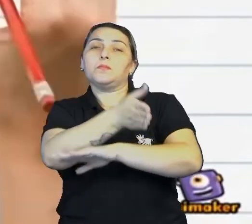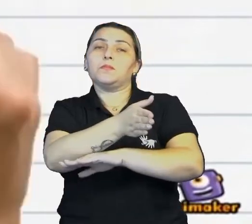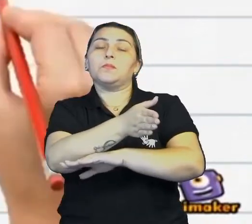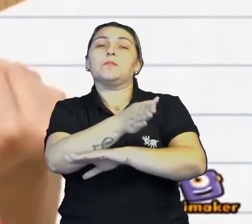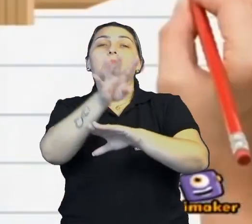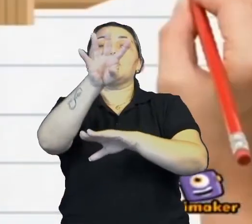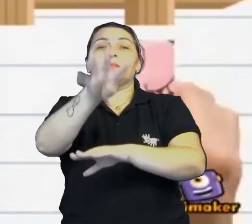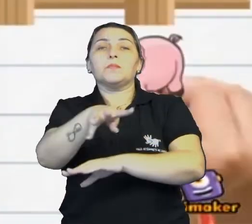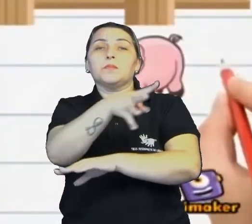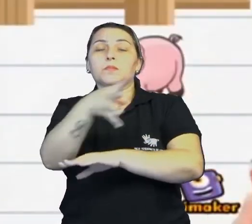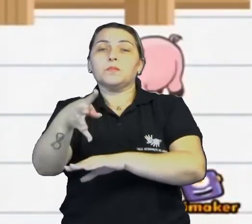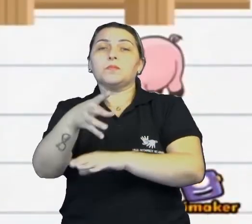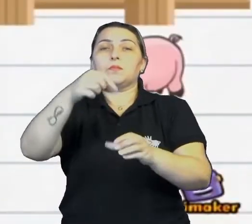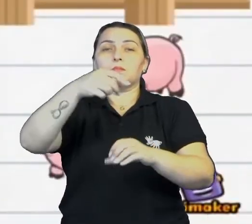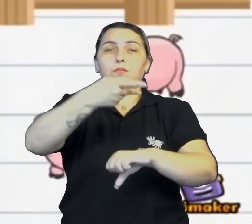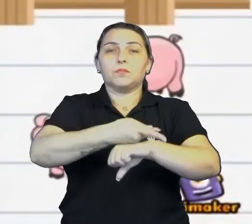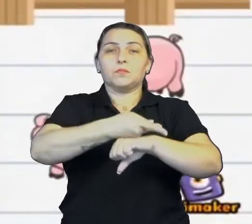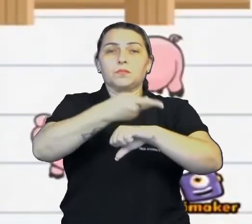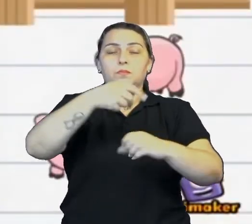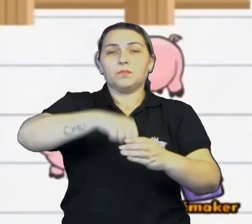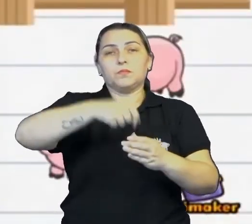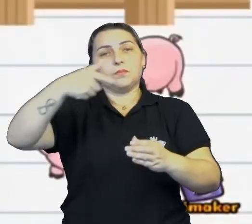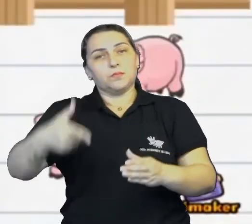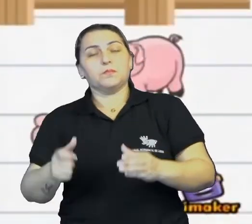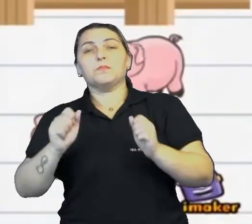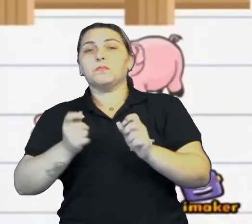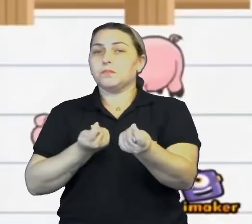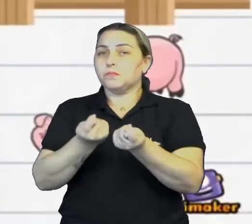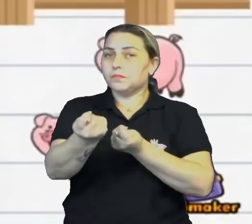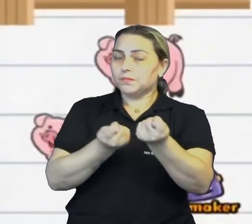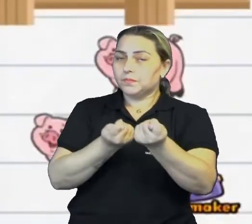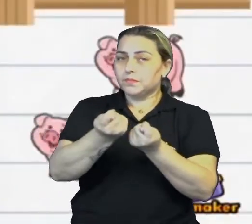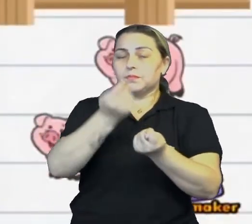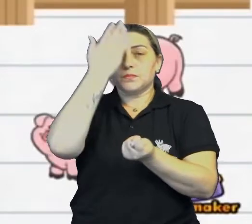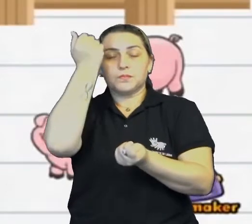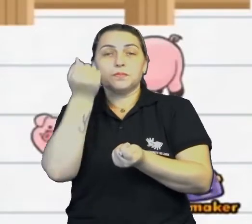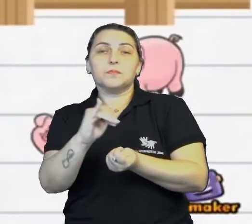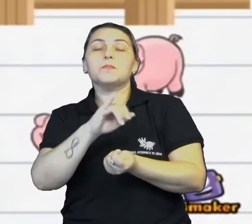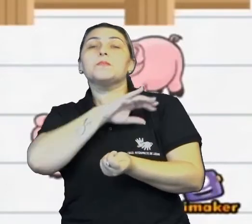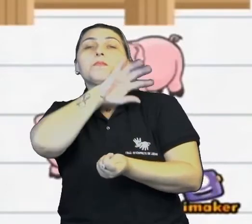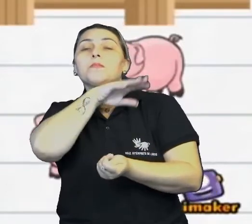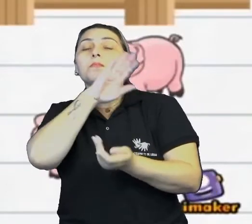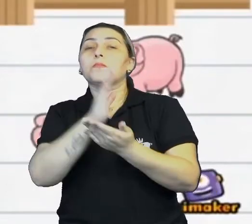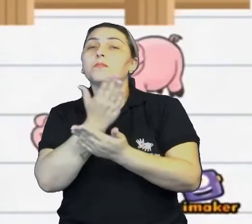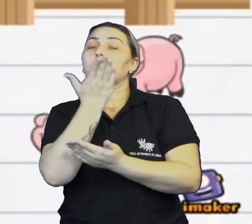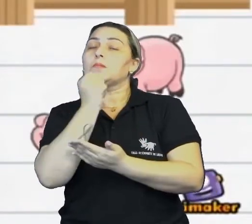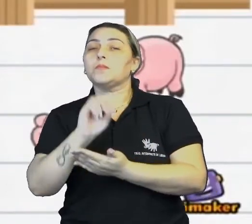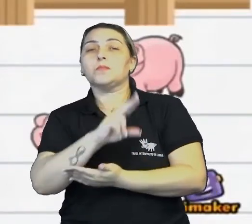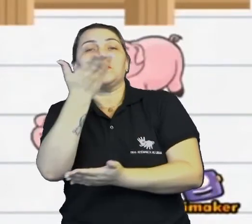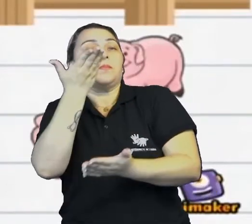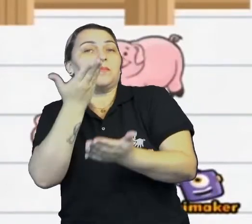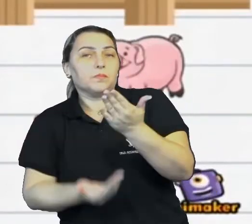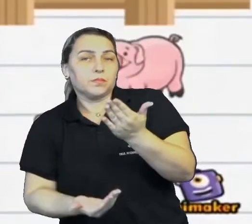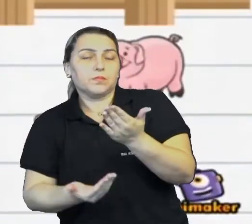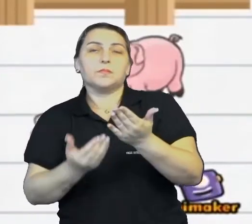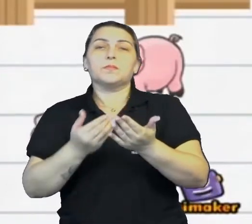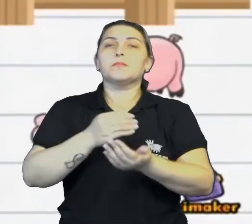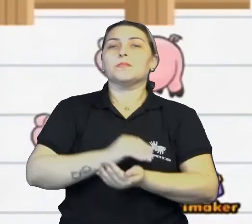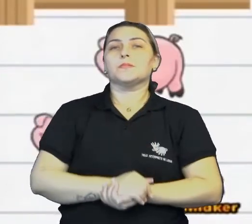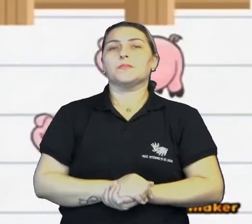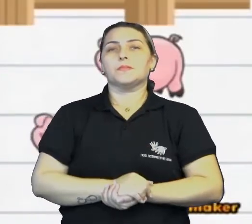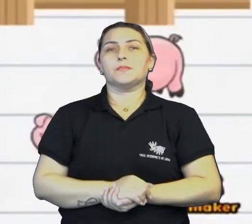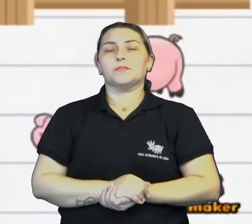era retirada. Assim, era possível manter o controle e saber se algum animal havia sido comido por outro animal selvagem ou apenas